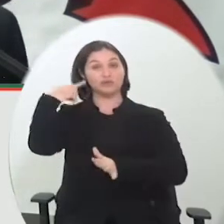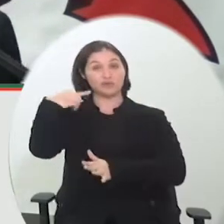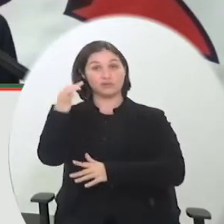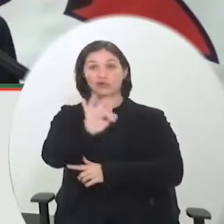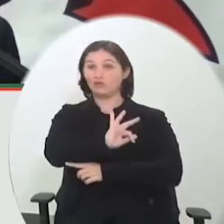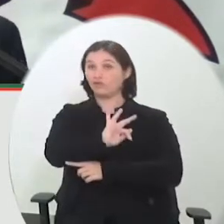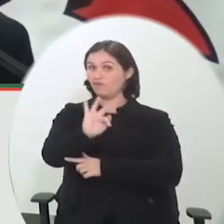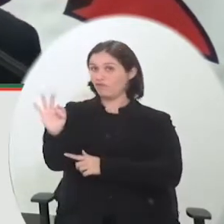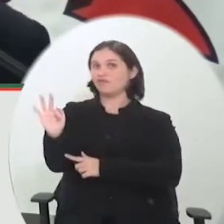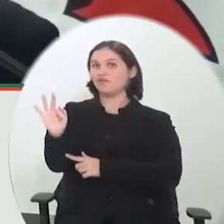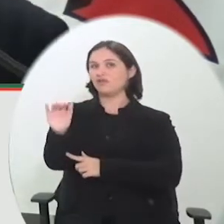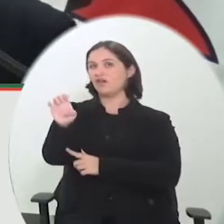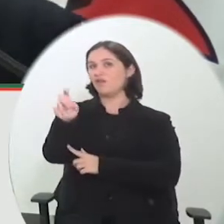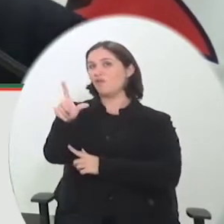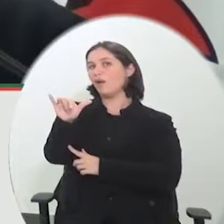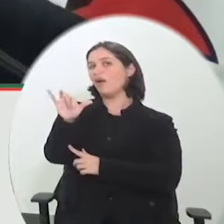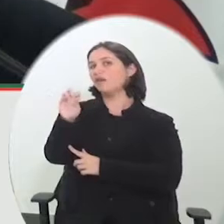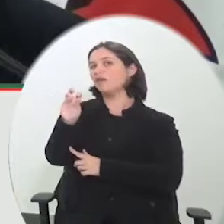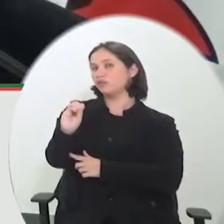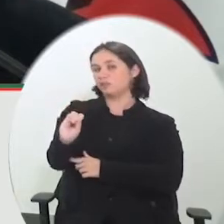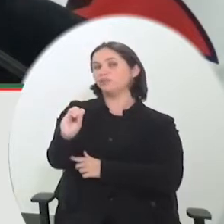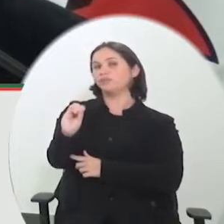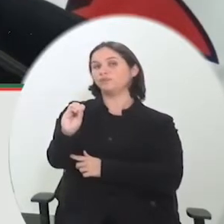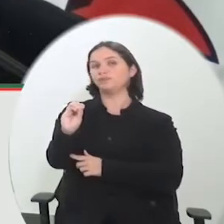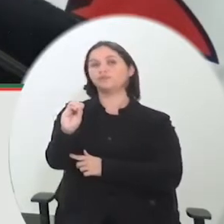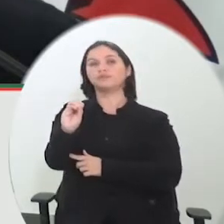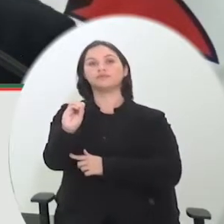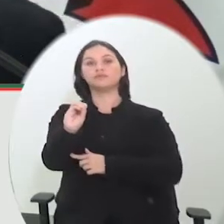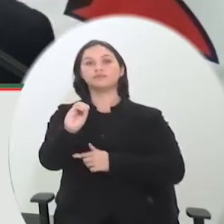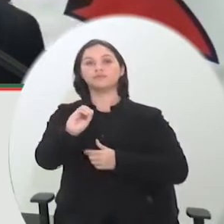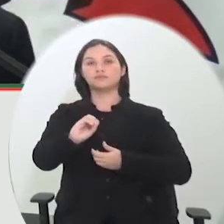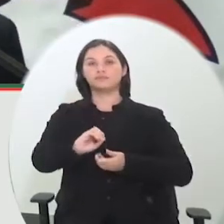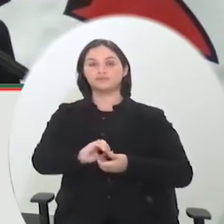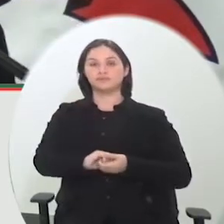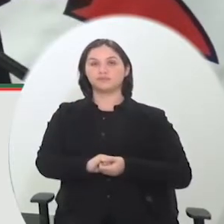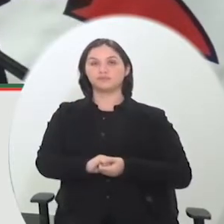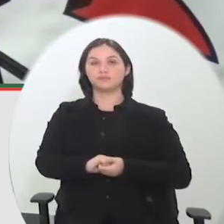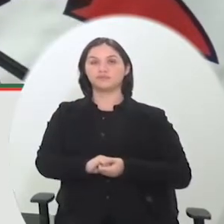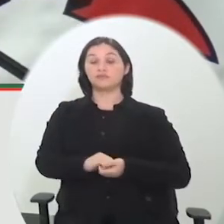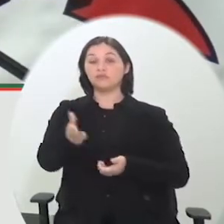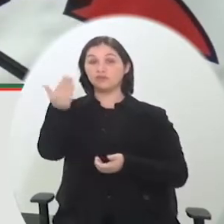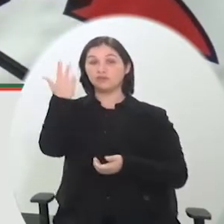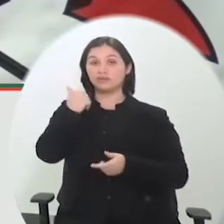Hélio Costa, que já integrou também os quadros da Polícia Civil